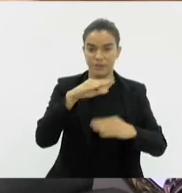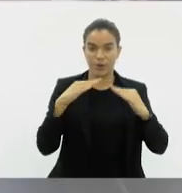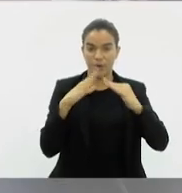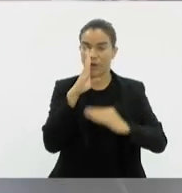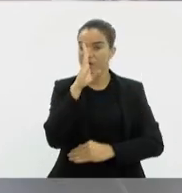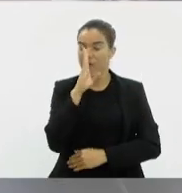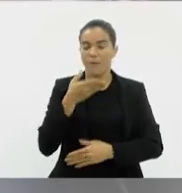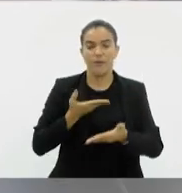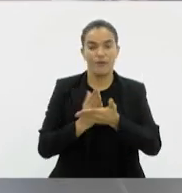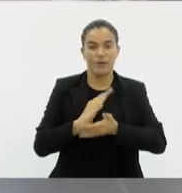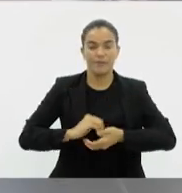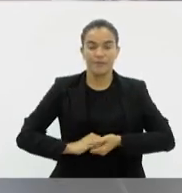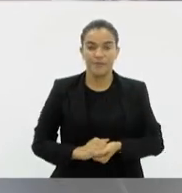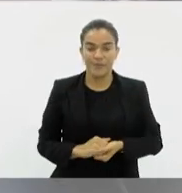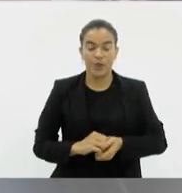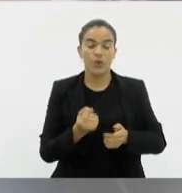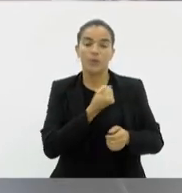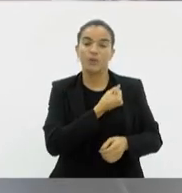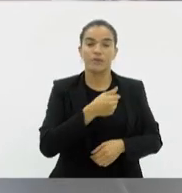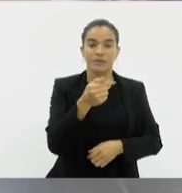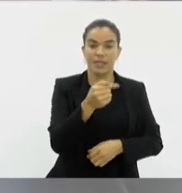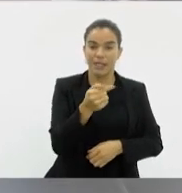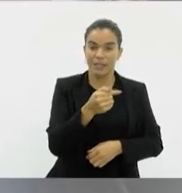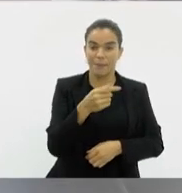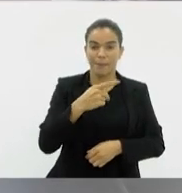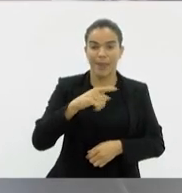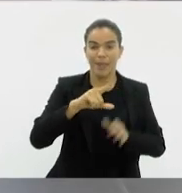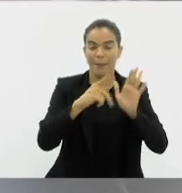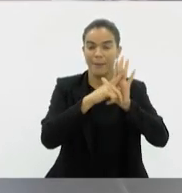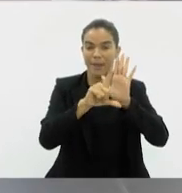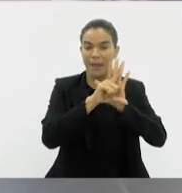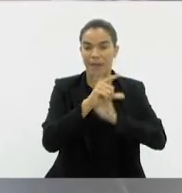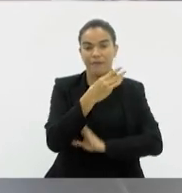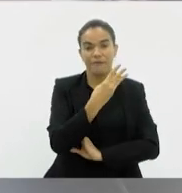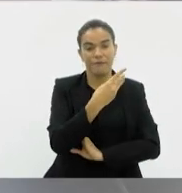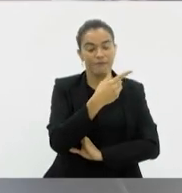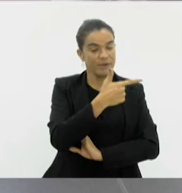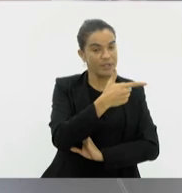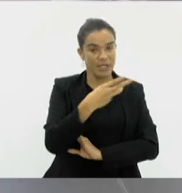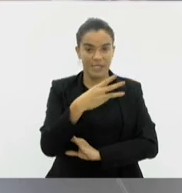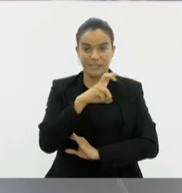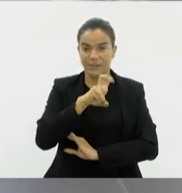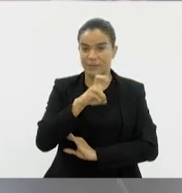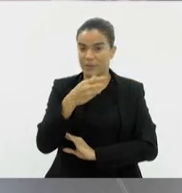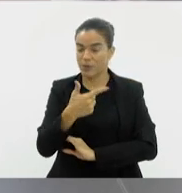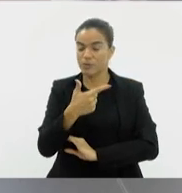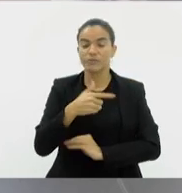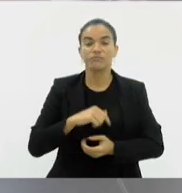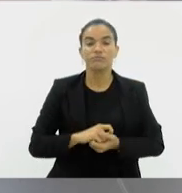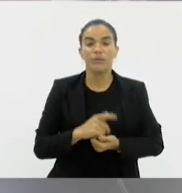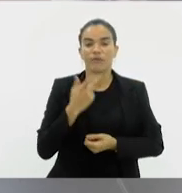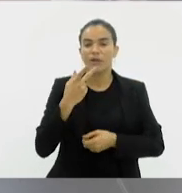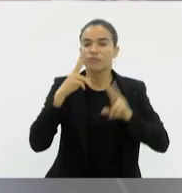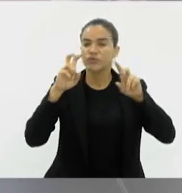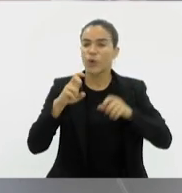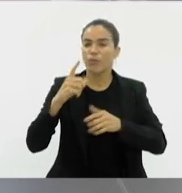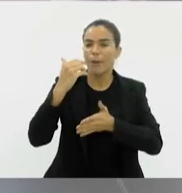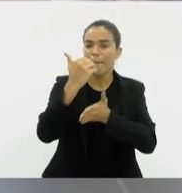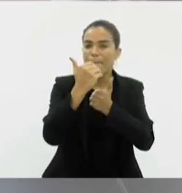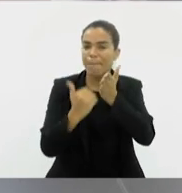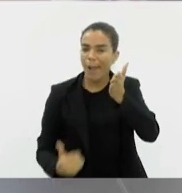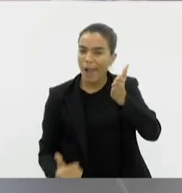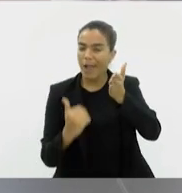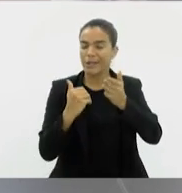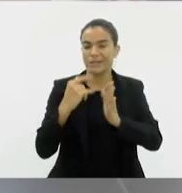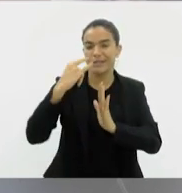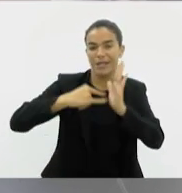aprovam, permaneçam como estão, aprovado. 7 da pauta, PL 502 de 23, de autoria do deputado Renato Machado. Estabelece desconto a ser aplicado na